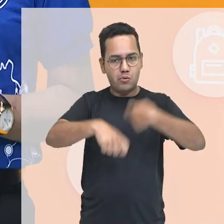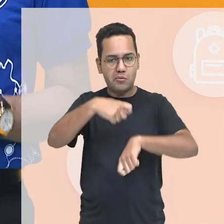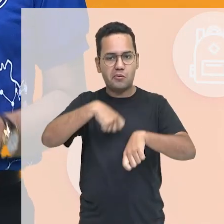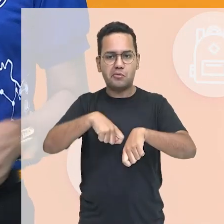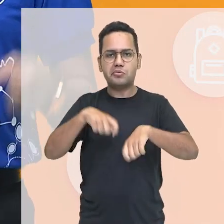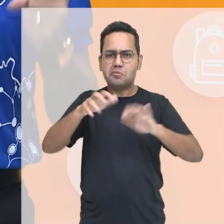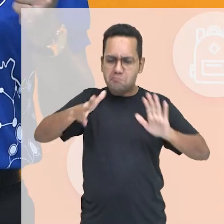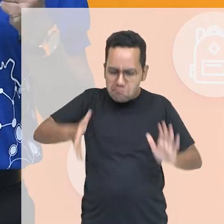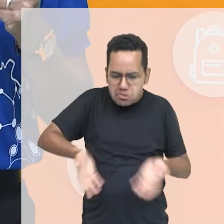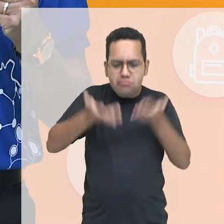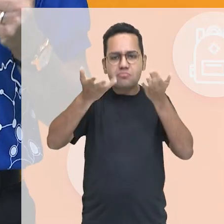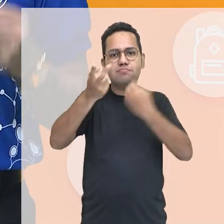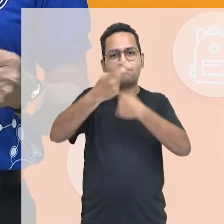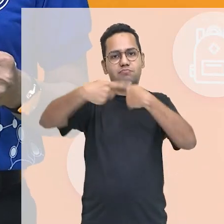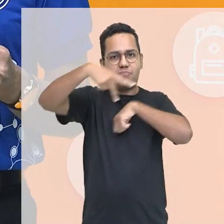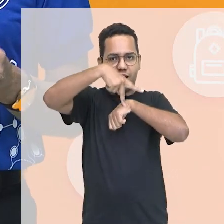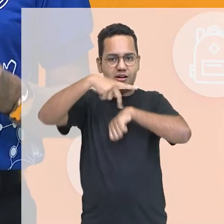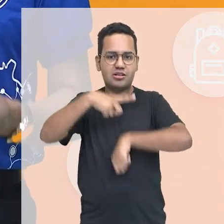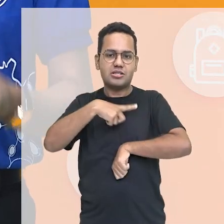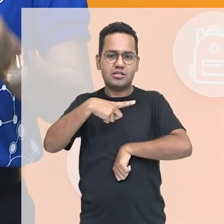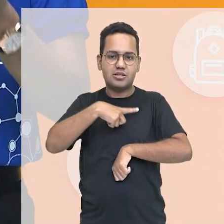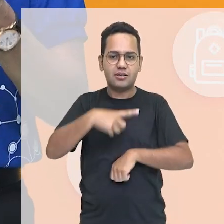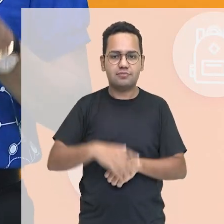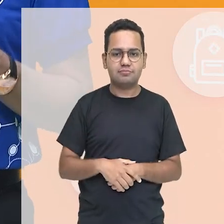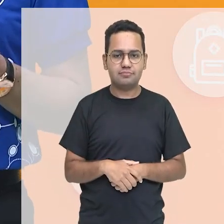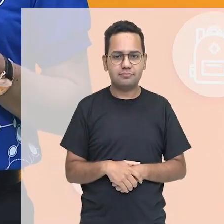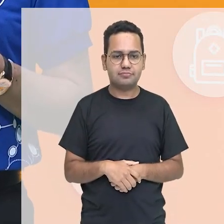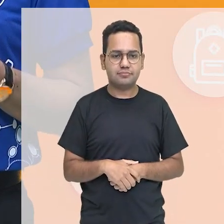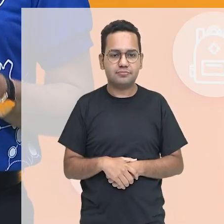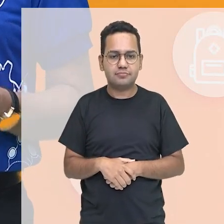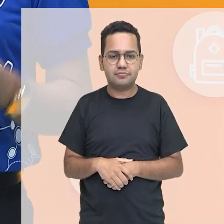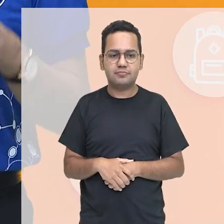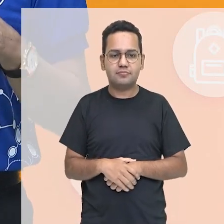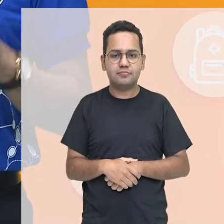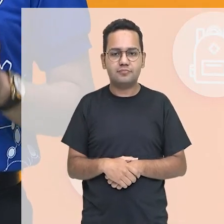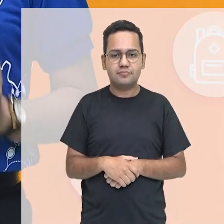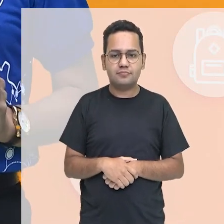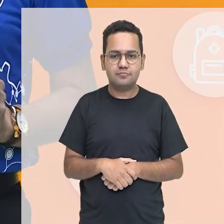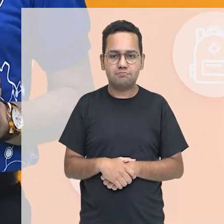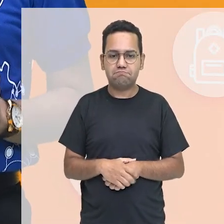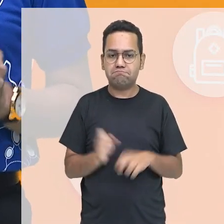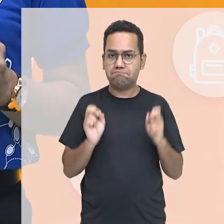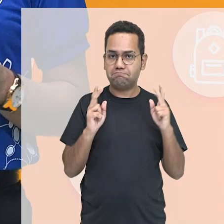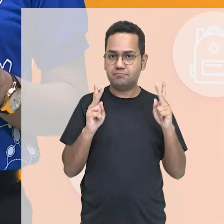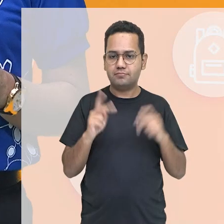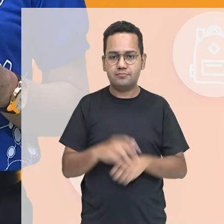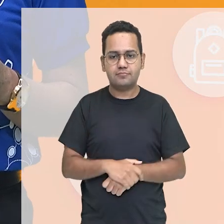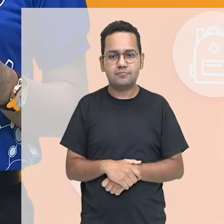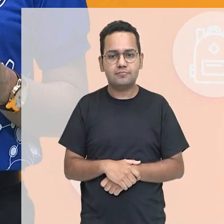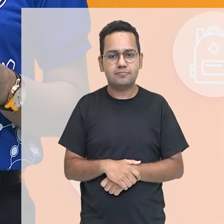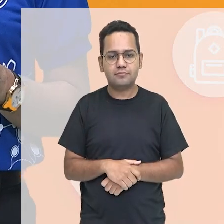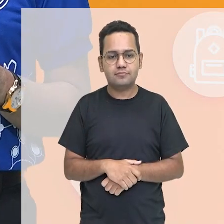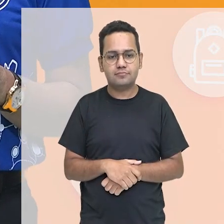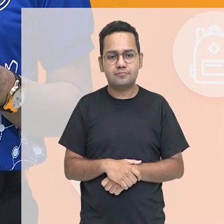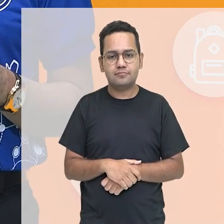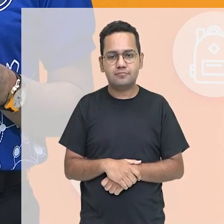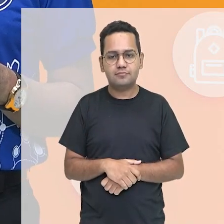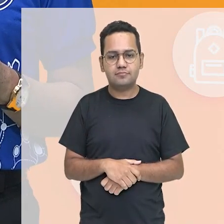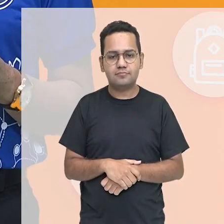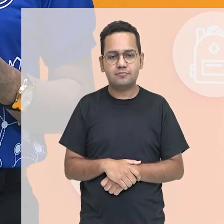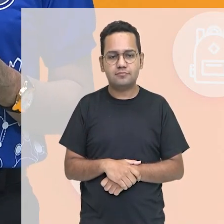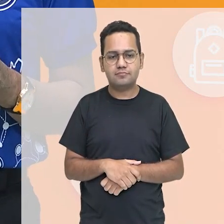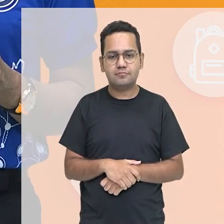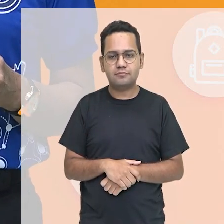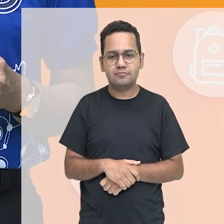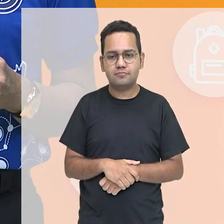tem que ser forte. Vamos fortalecer a economia nacional. Até aí, tudo bem. A questão é a forma